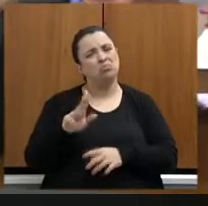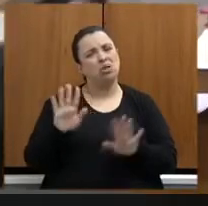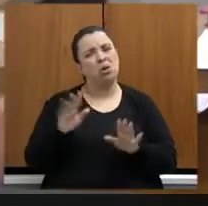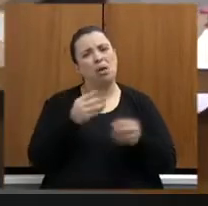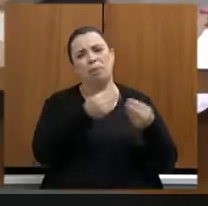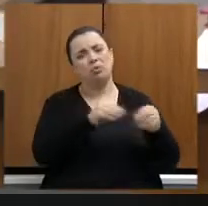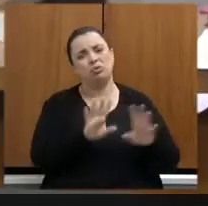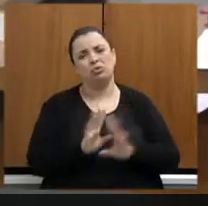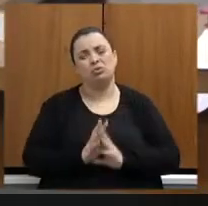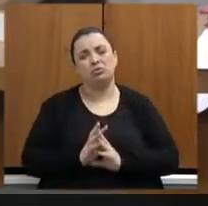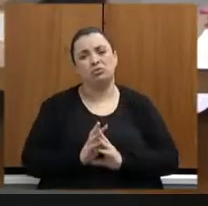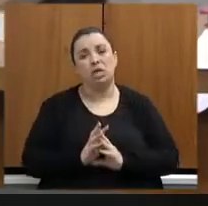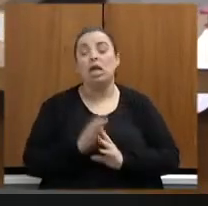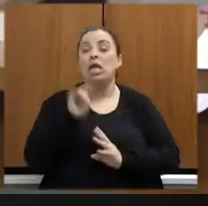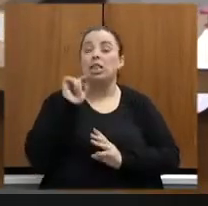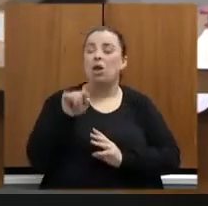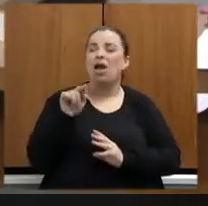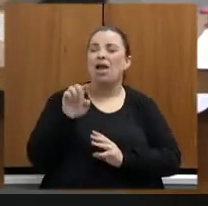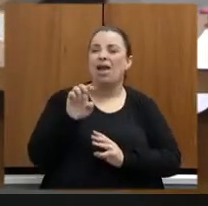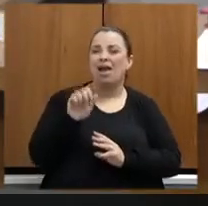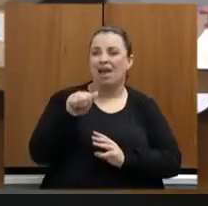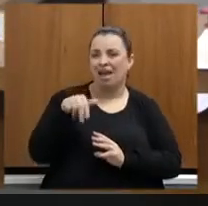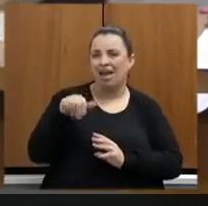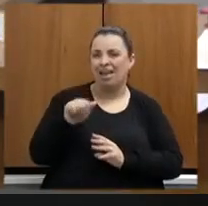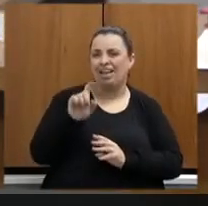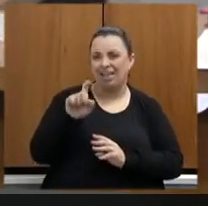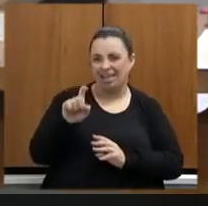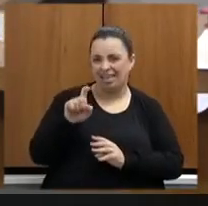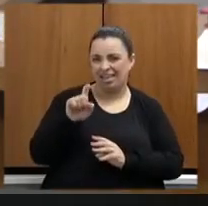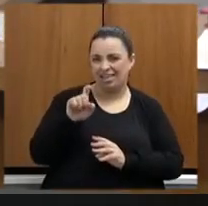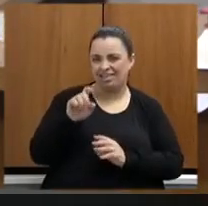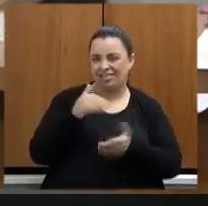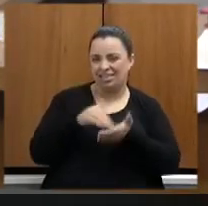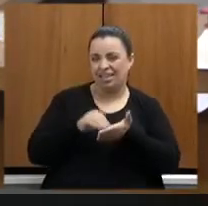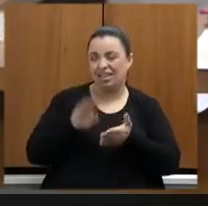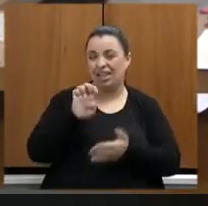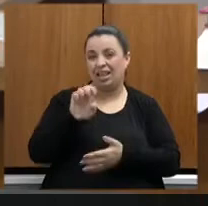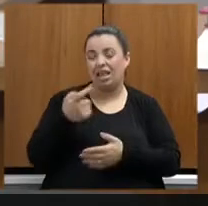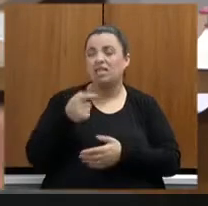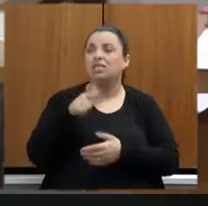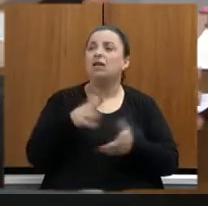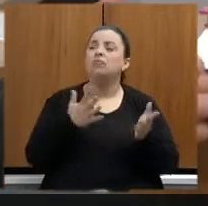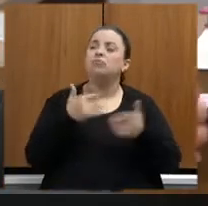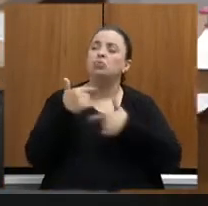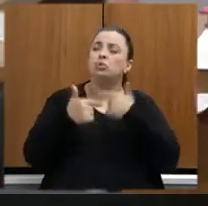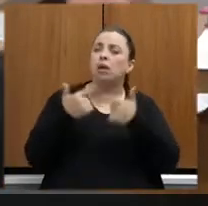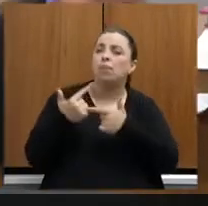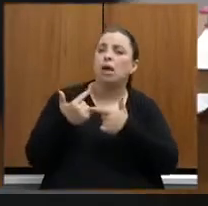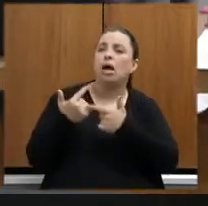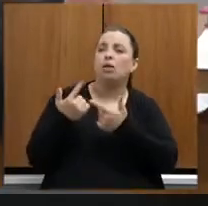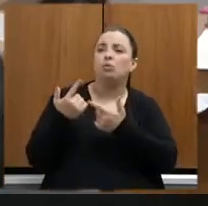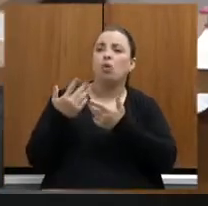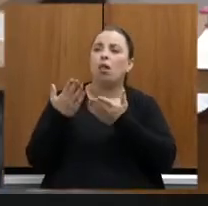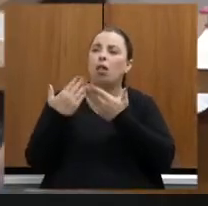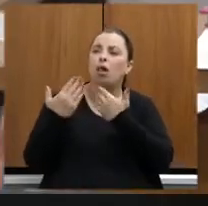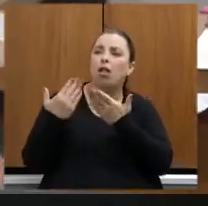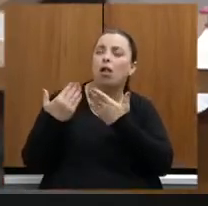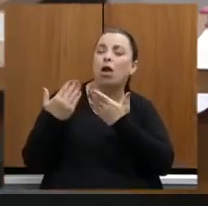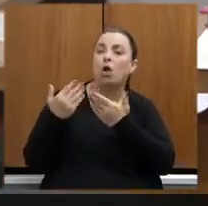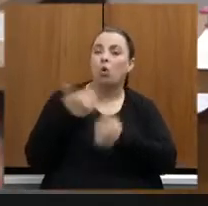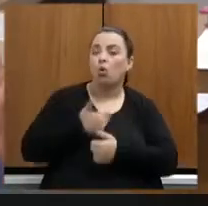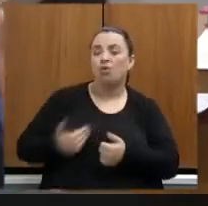o governador né é e até hoje o assunto temos aí não há